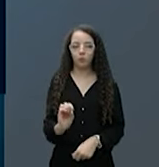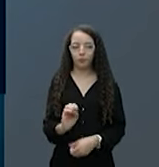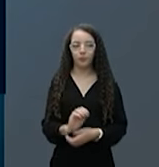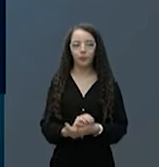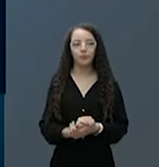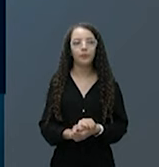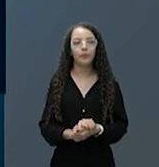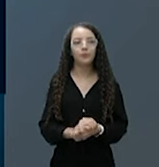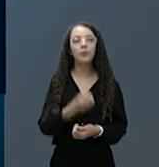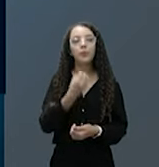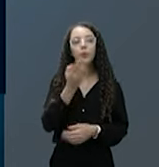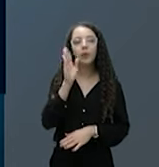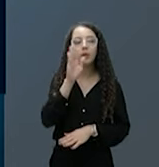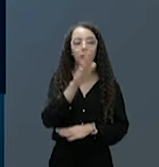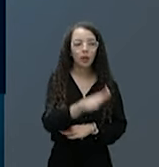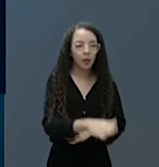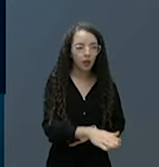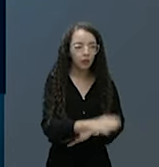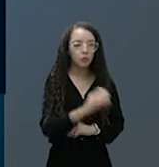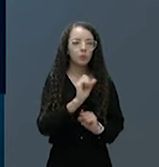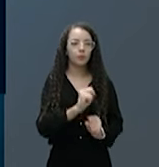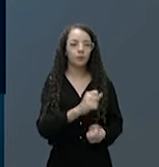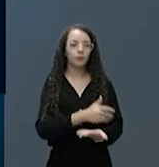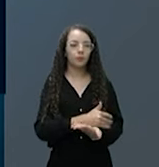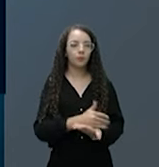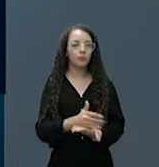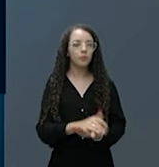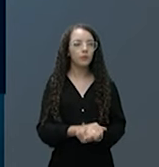Doutor, boa tarde, com a palavra.